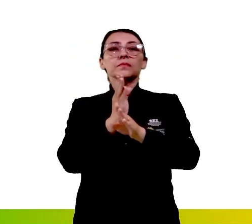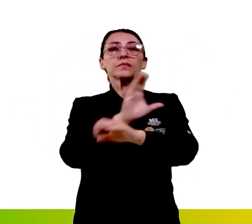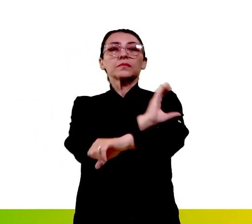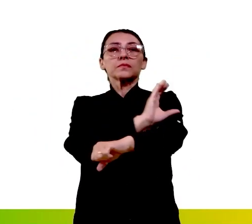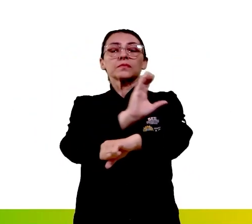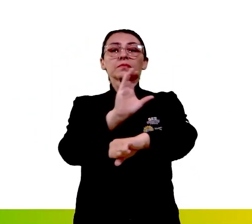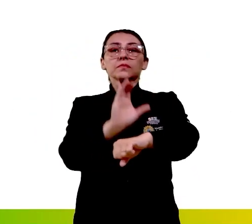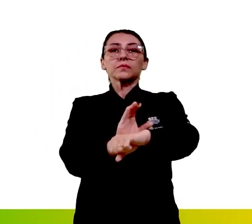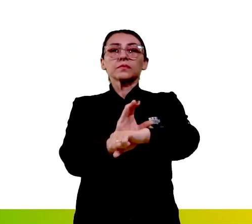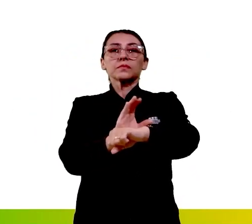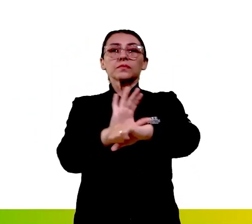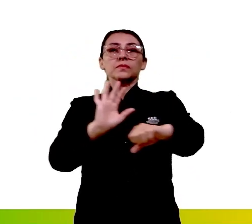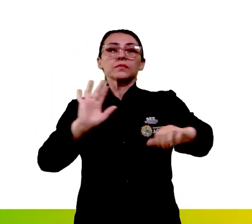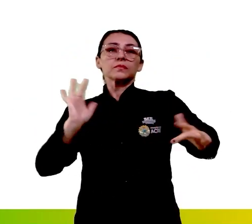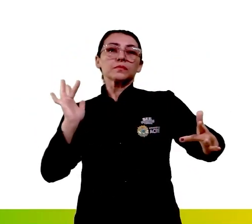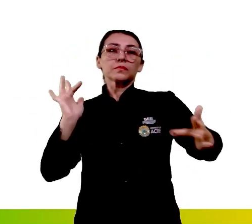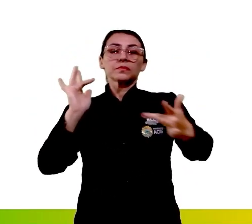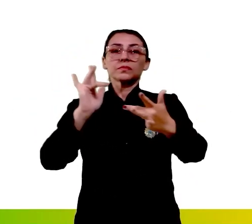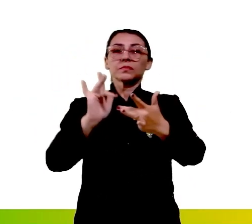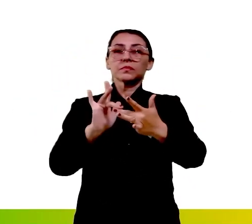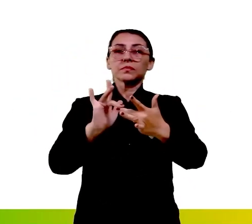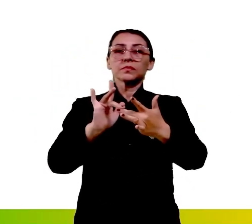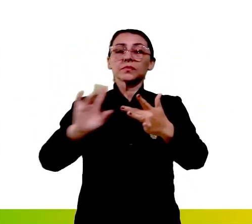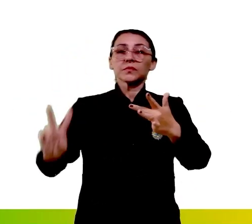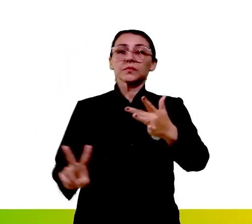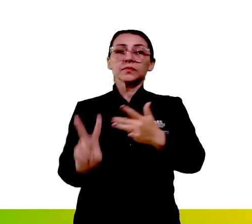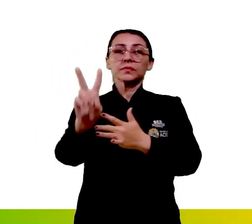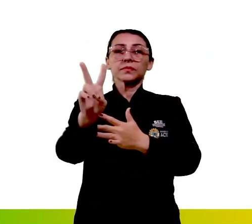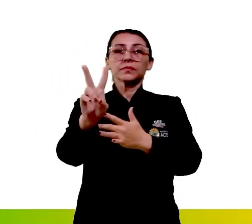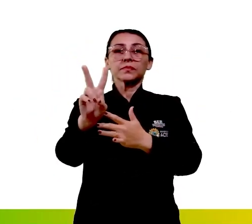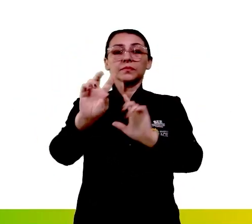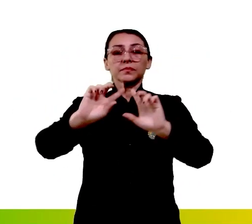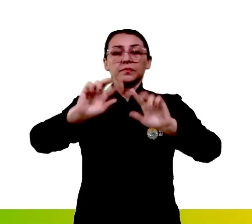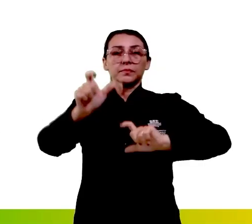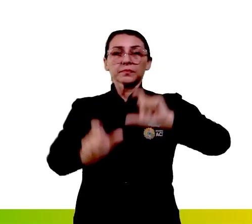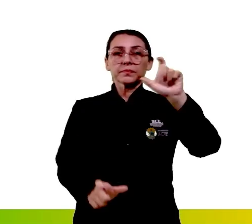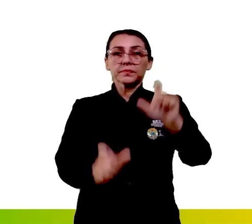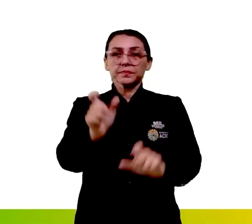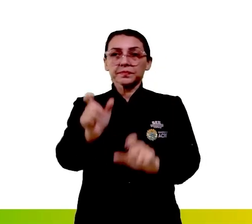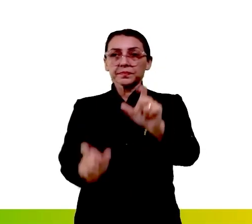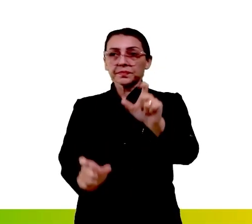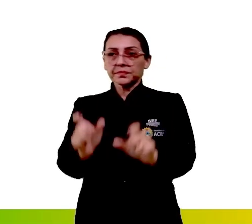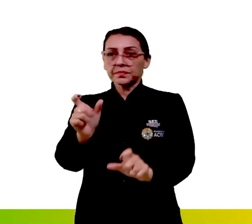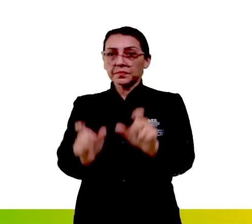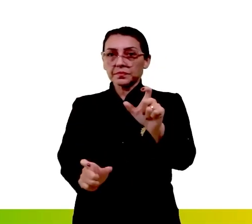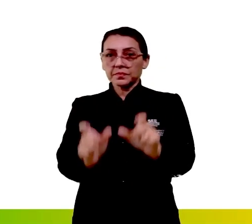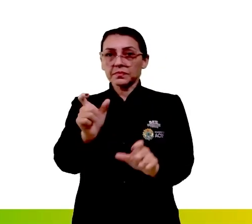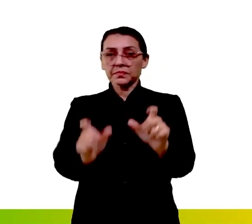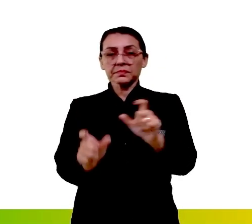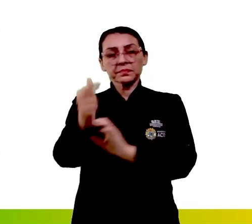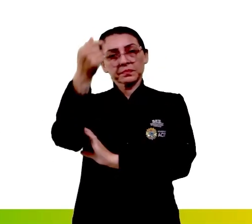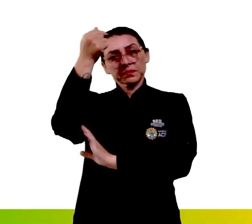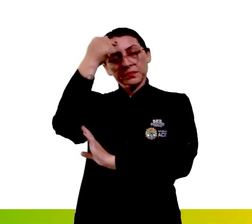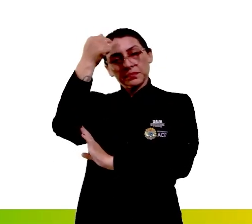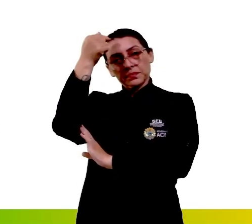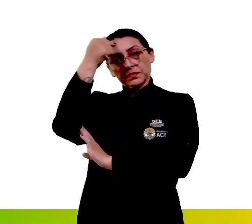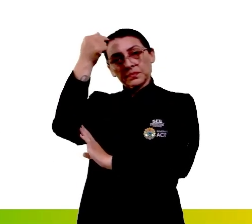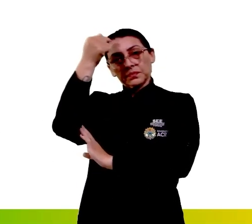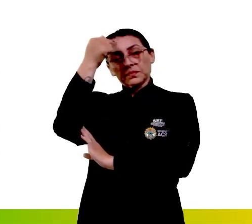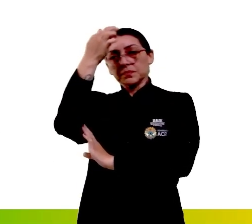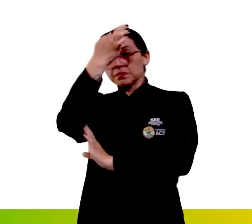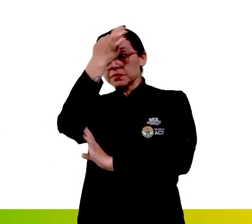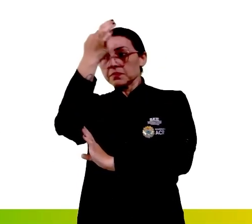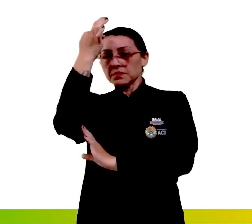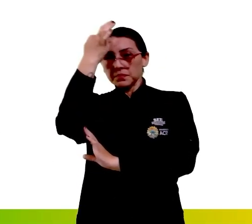cultura clássica e de valorização do ser humano. Então, os pensamentos dos